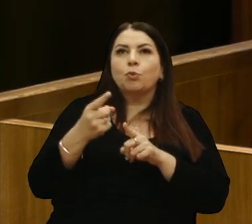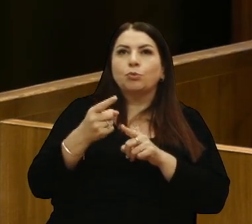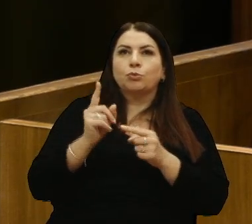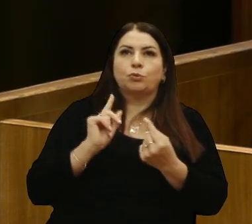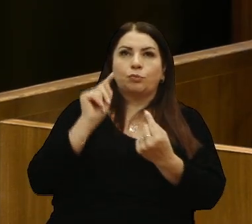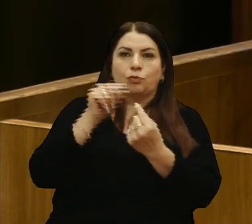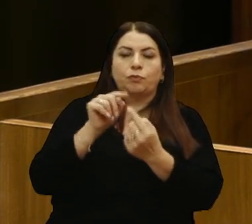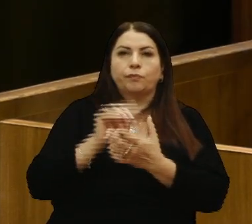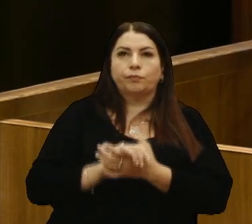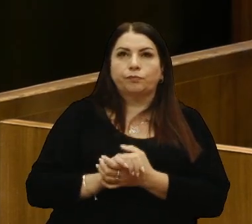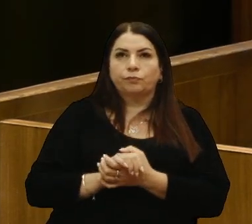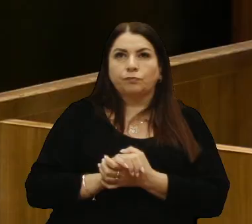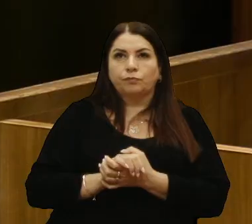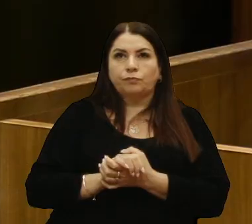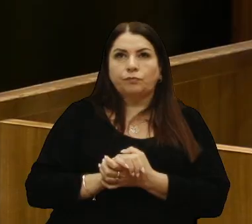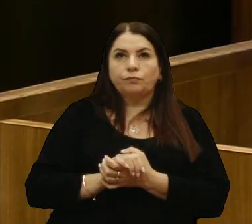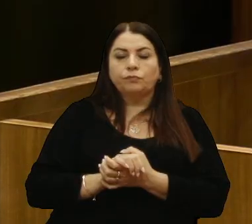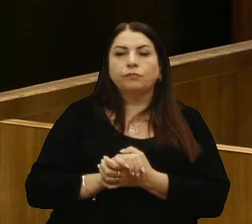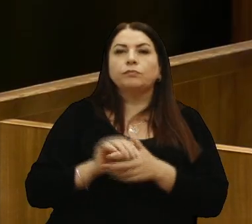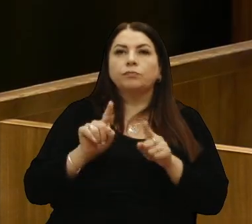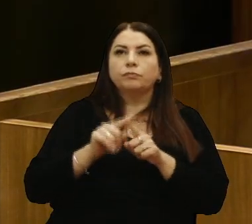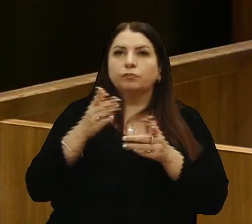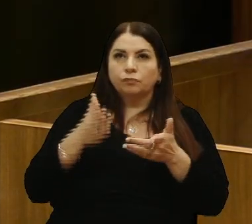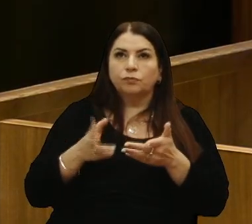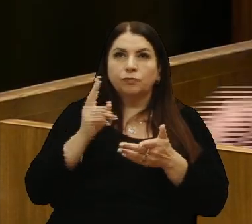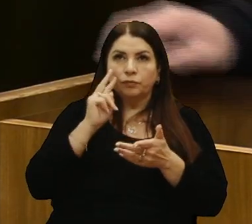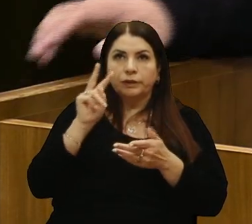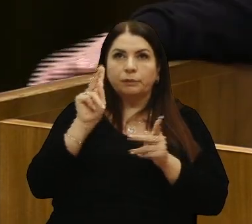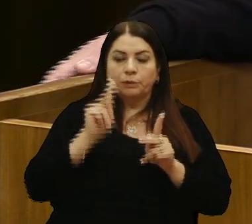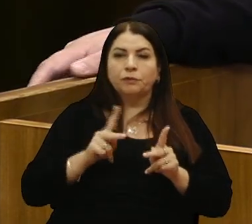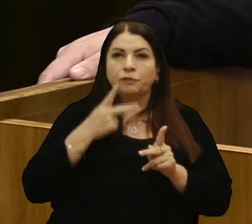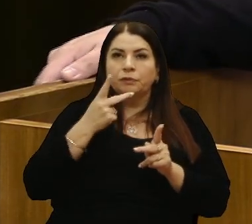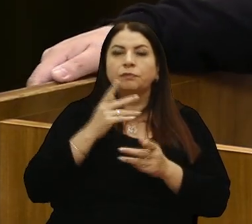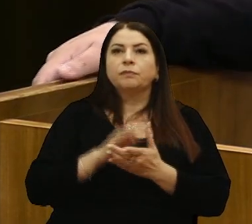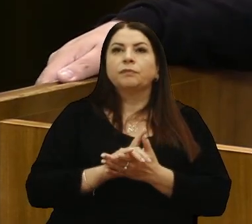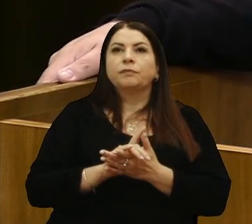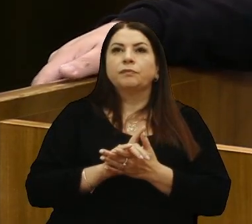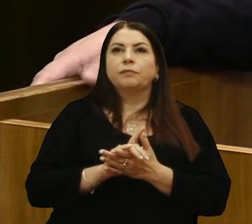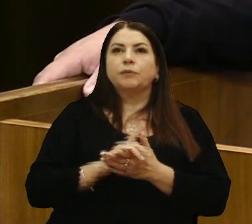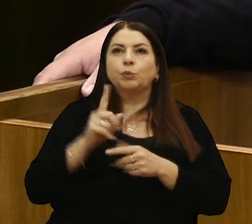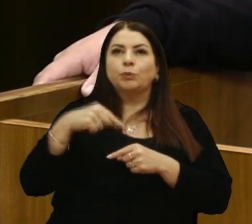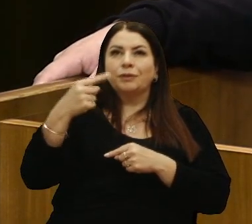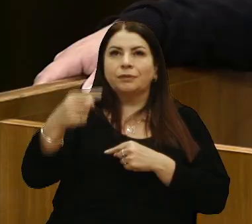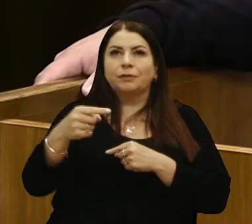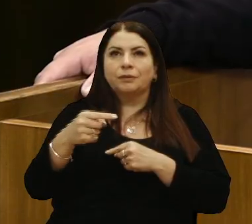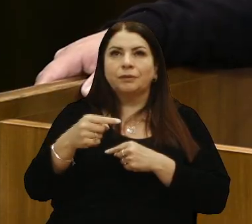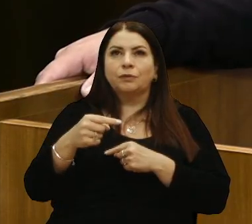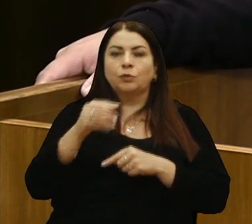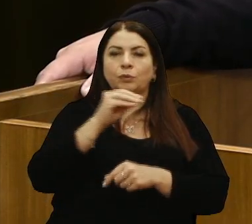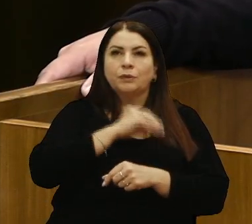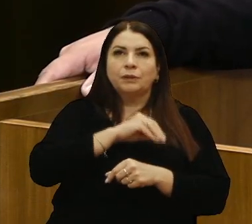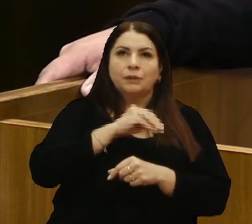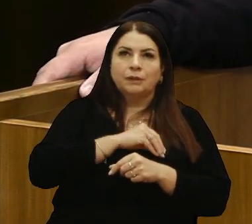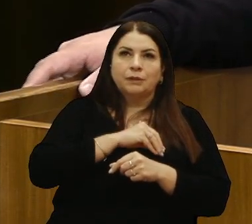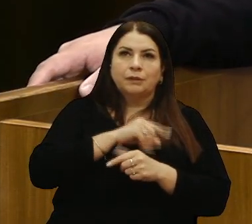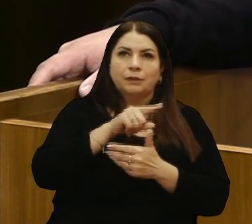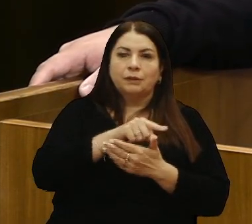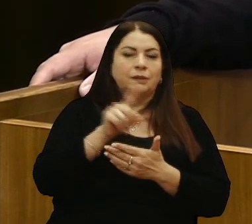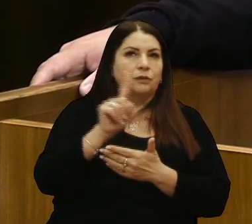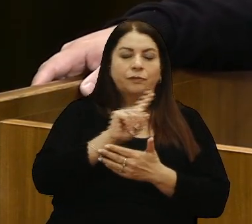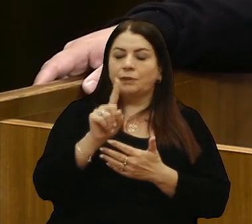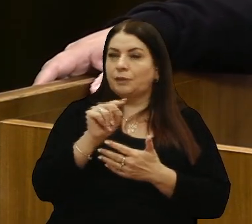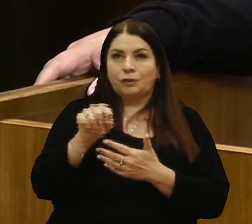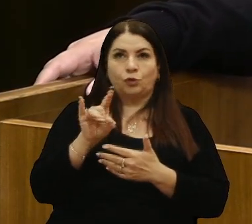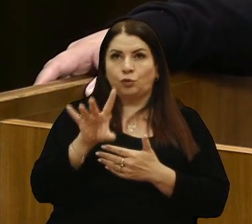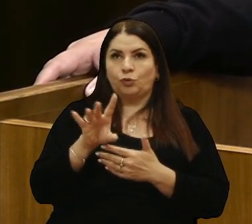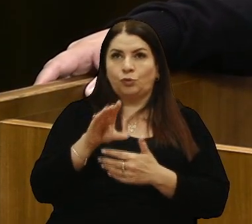fins. Inclusive, hoje eu já vi aqui que o pessoal está comentando sobre o adiamento do salário, e esse adiamento não vai ser